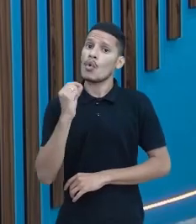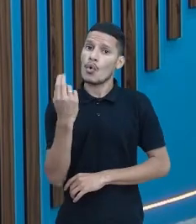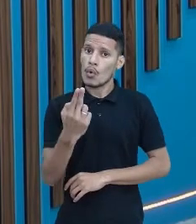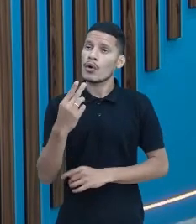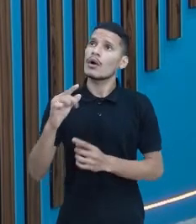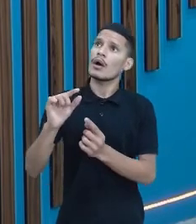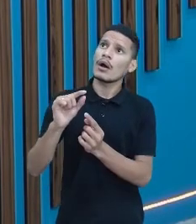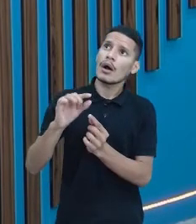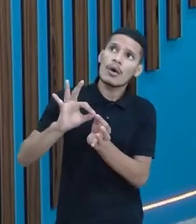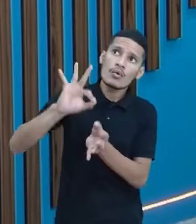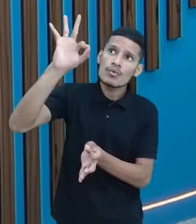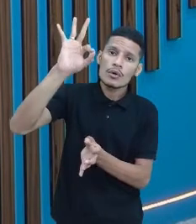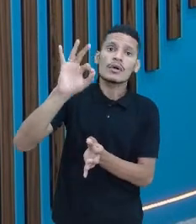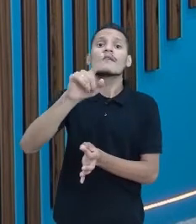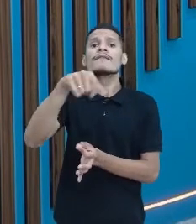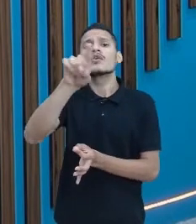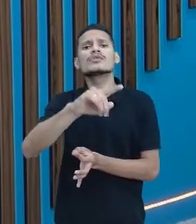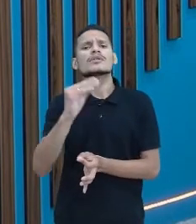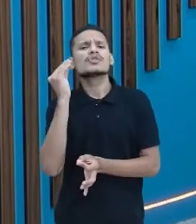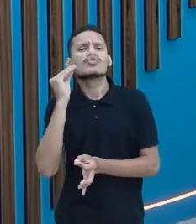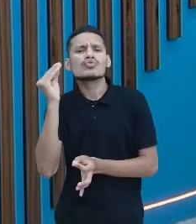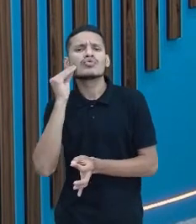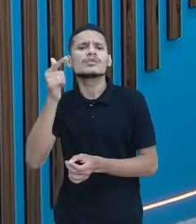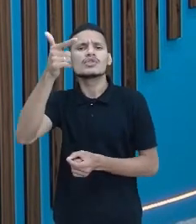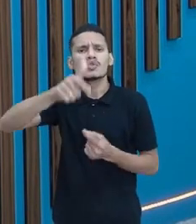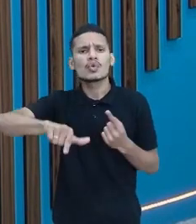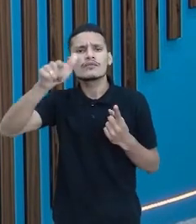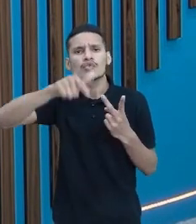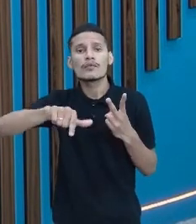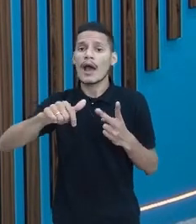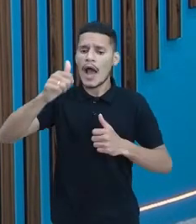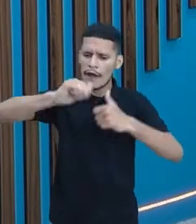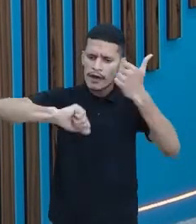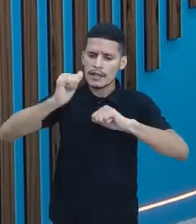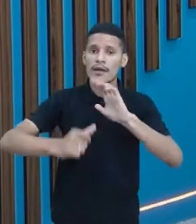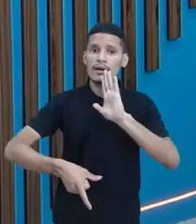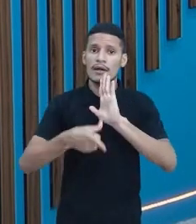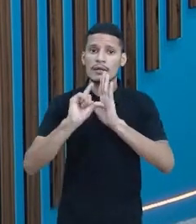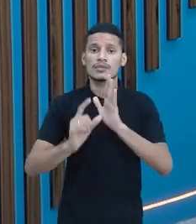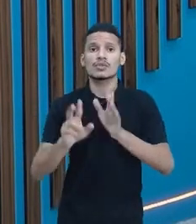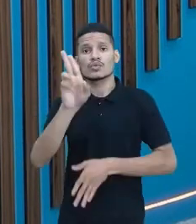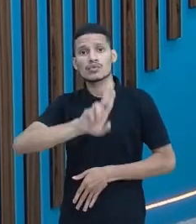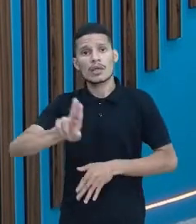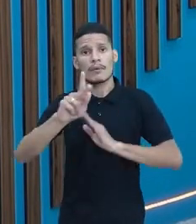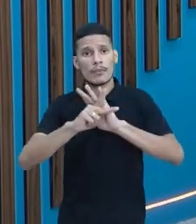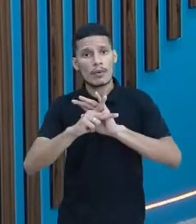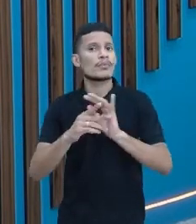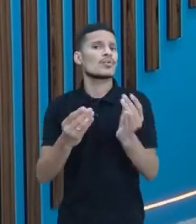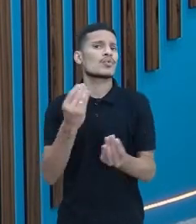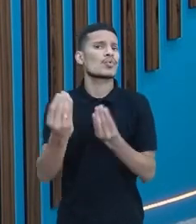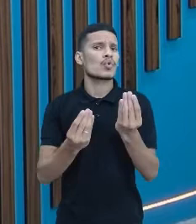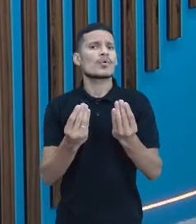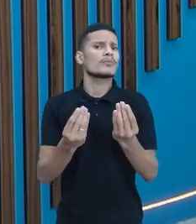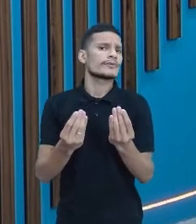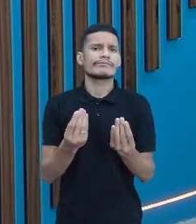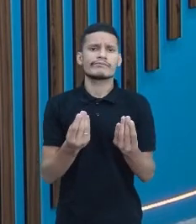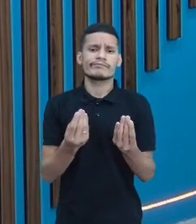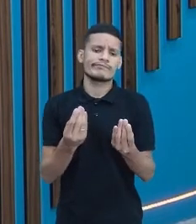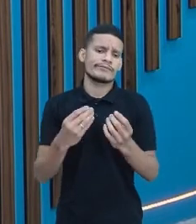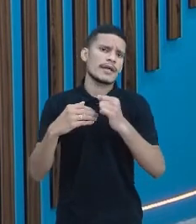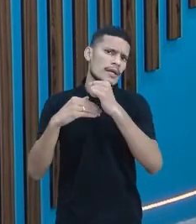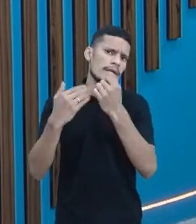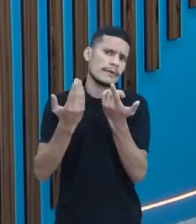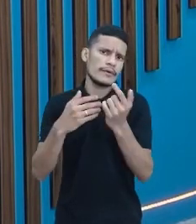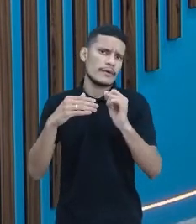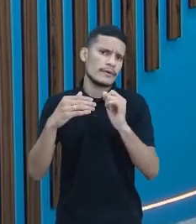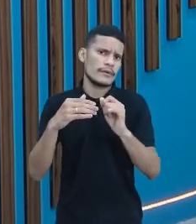você testar novamente. Tenta verificar, antes de usar a fórmula em si, tenta verificar se de fato aquelas